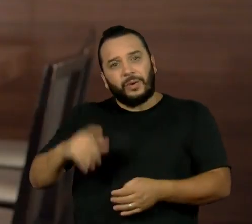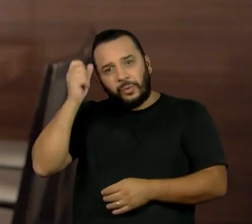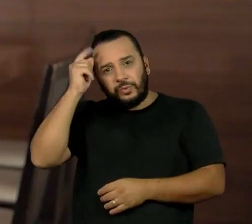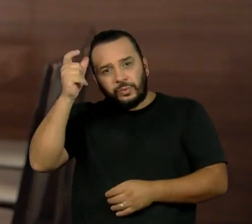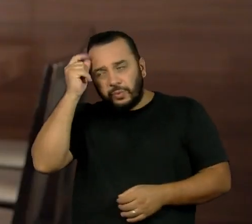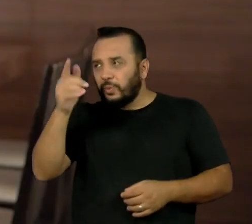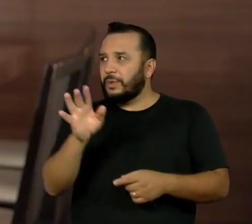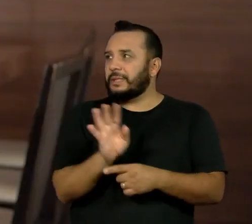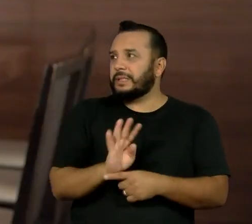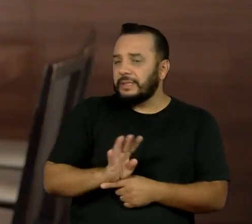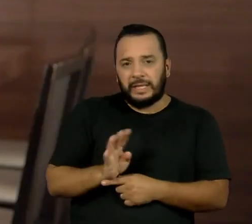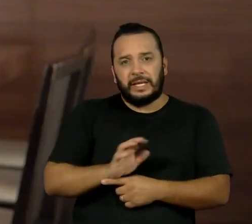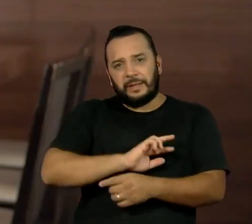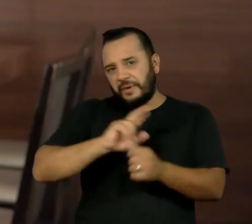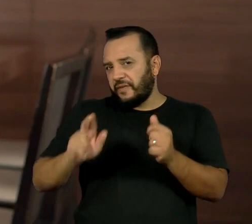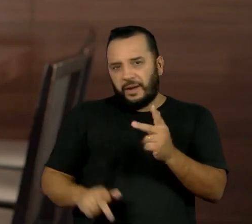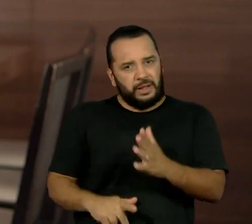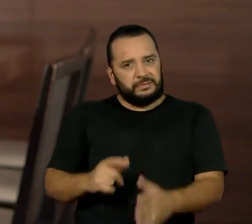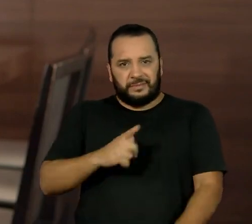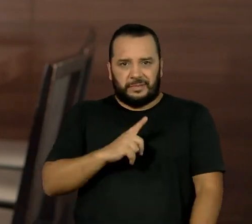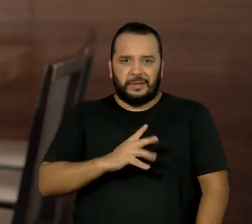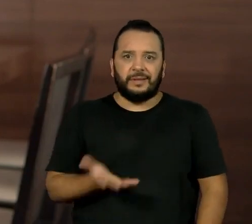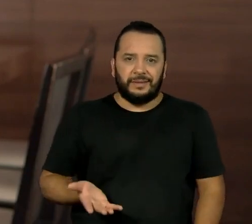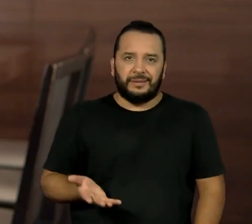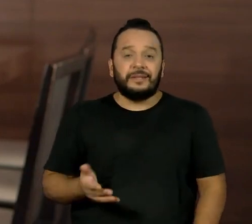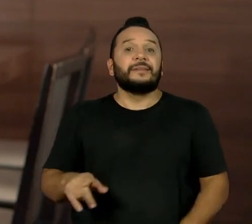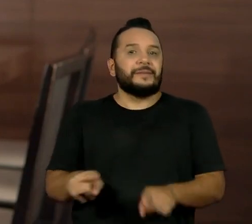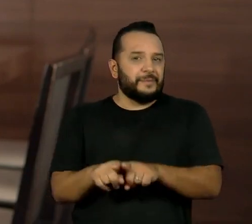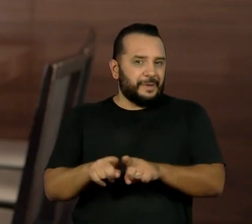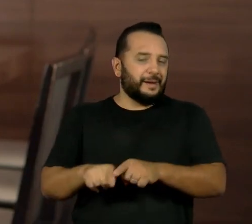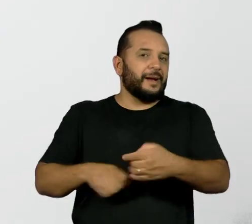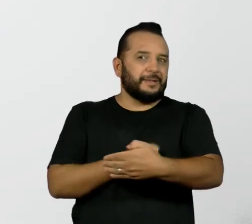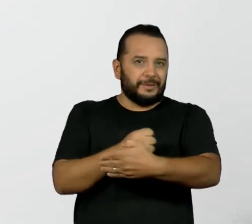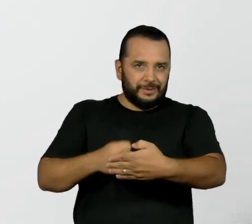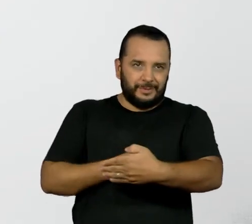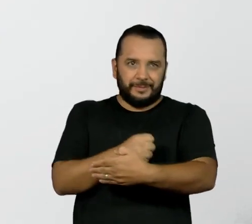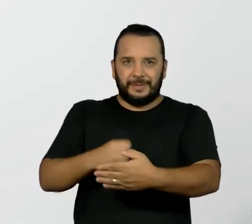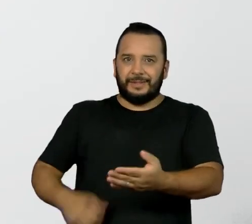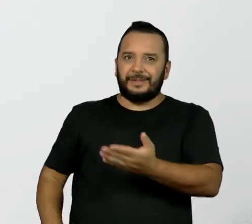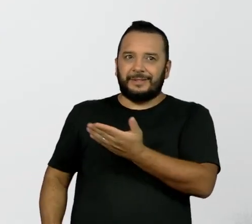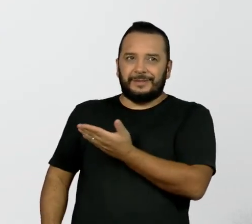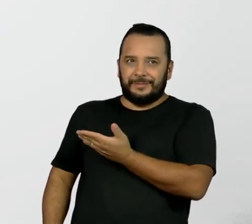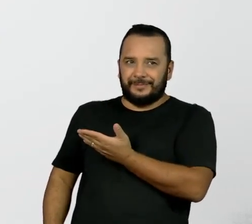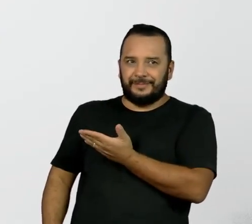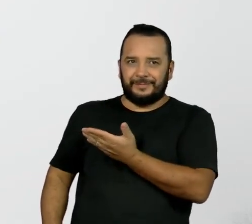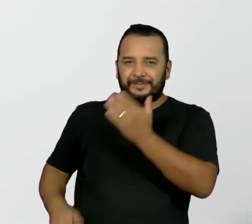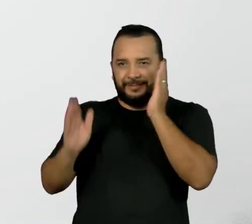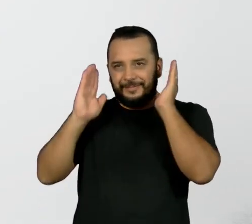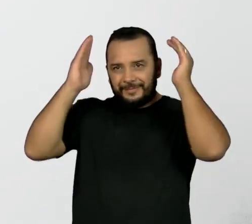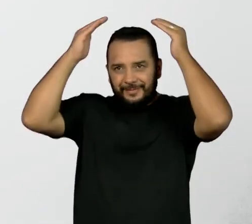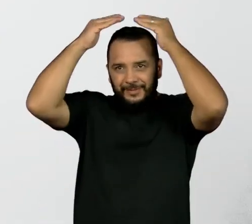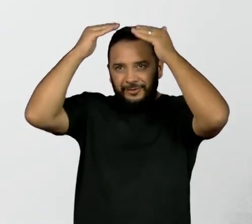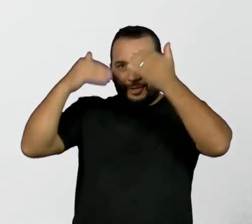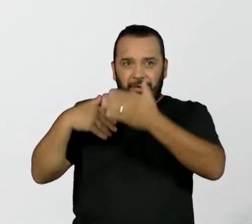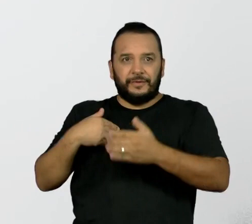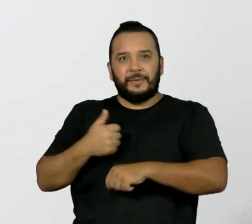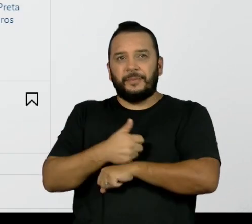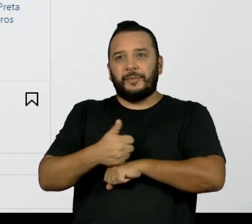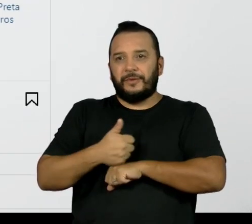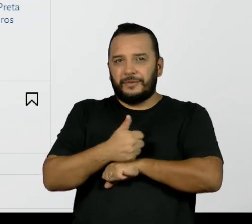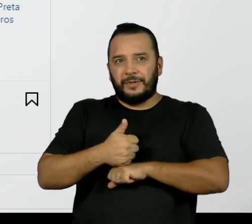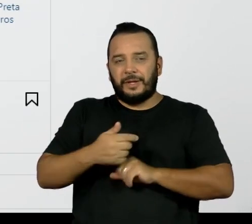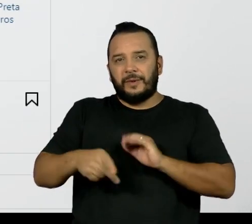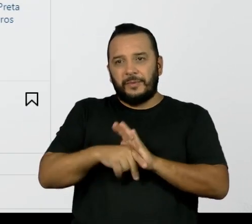E a gente também lançou um braço recente de gastronomia, que chama Guia Black Chefs, que é com foco no profissional negro, não é